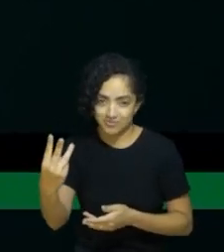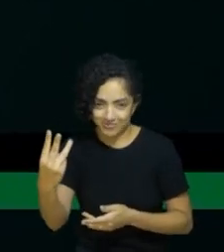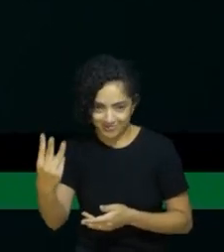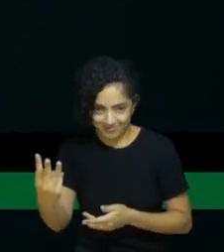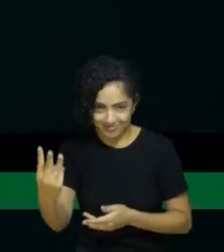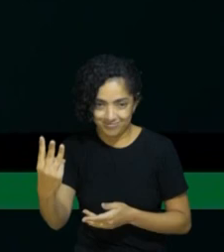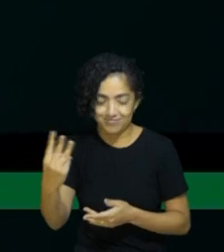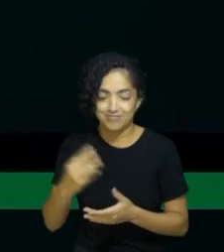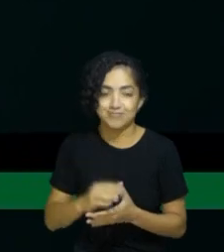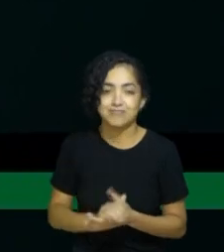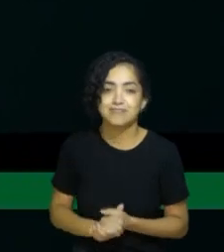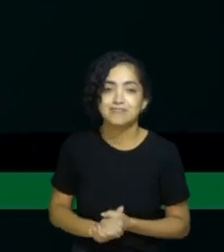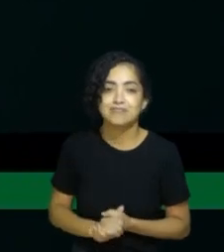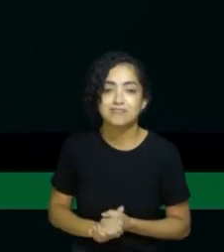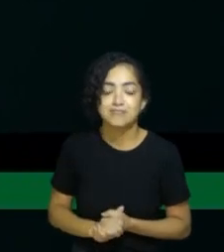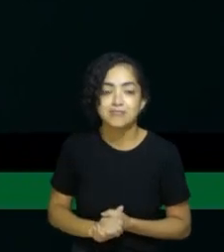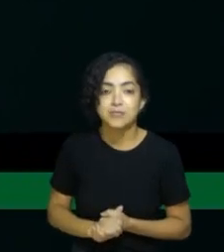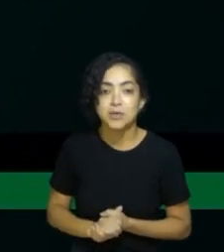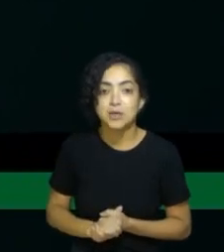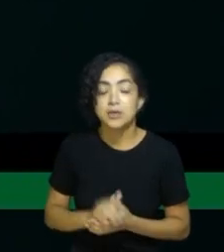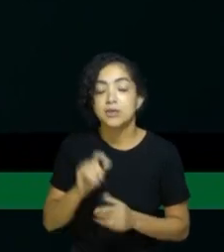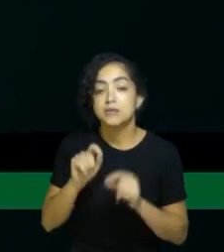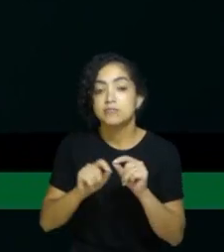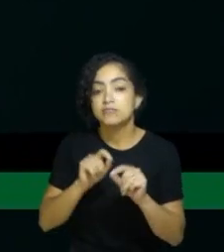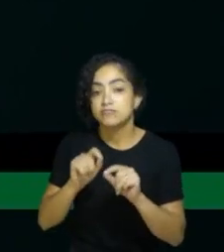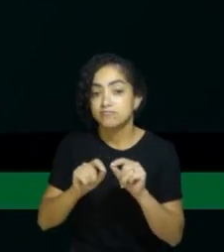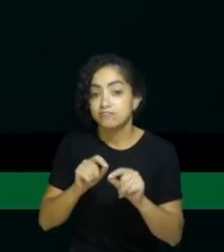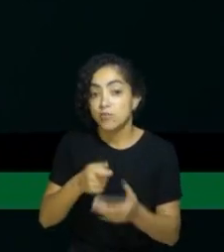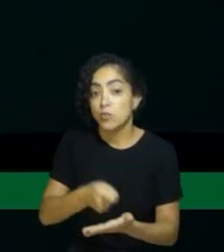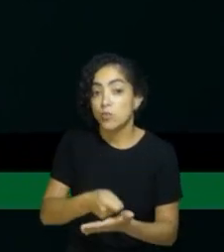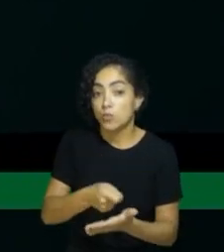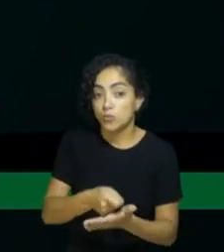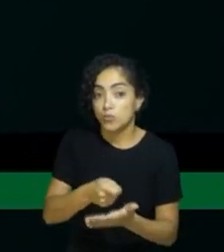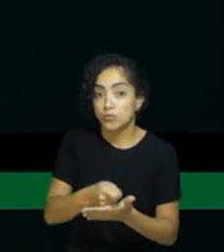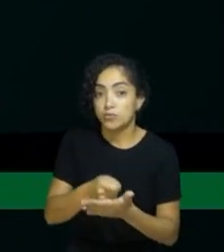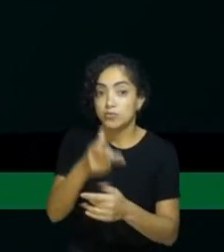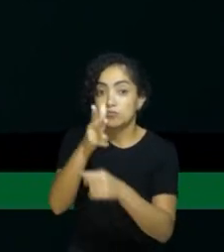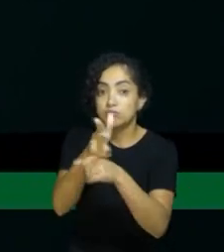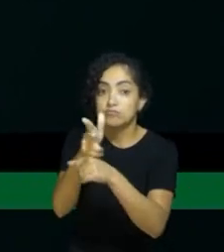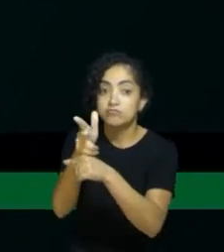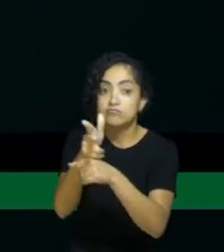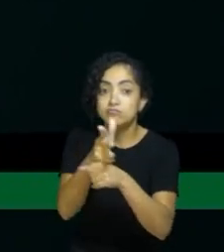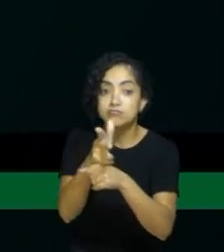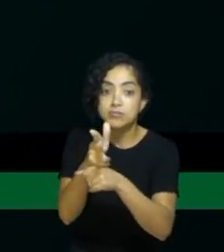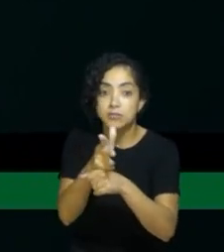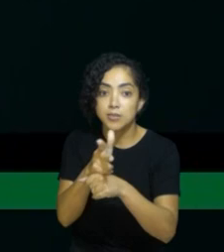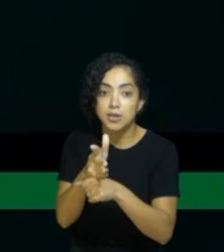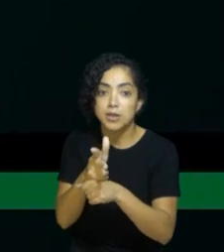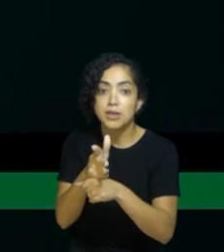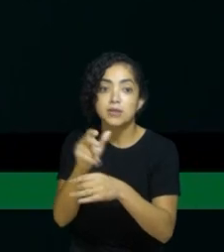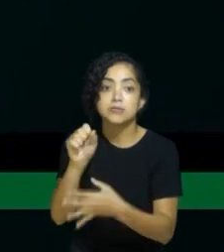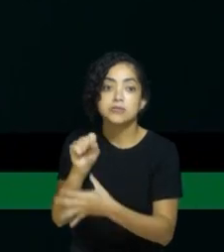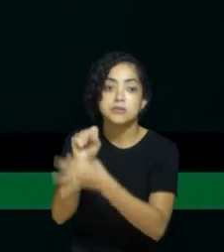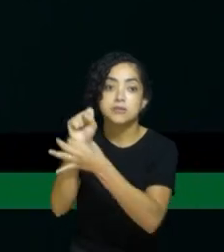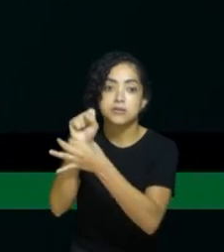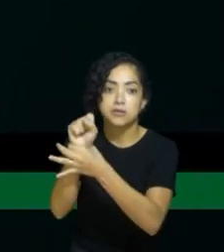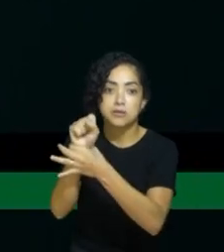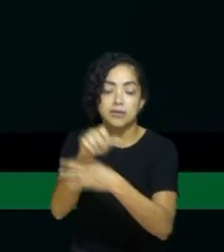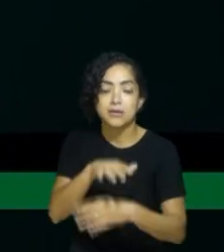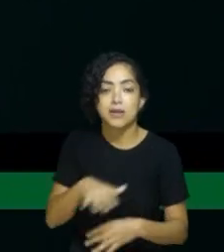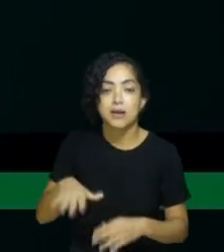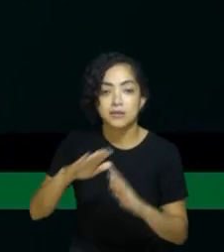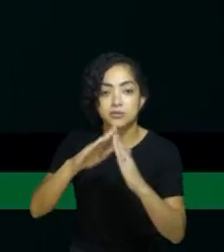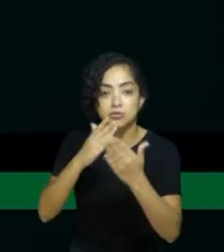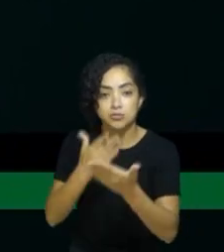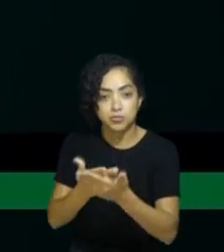de 2023 que eh obriga a instalação de câmeras de monitoramento de segurança na rede pública estadual